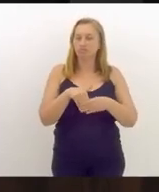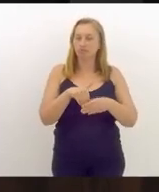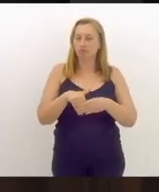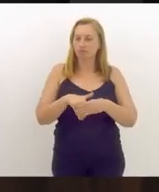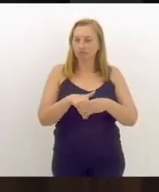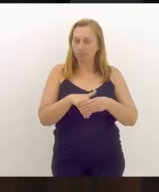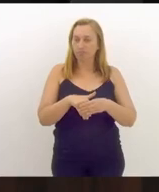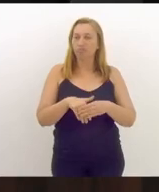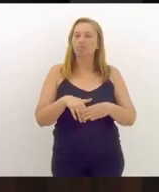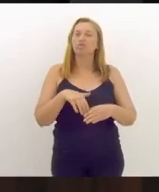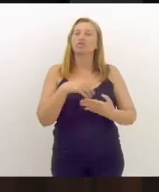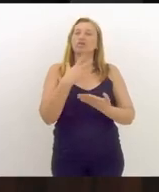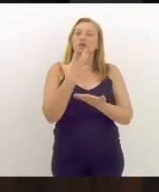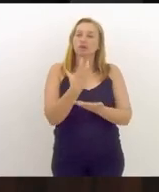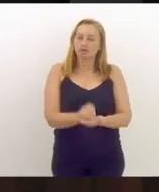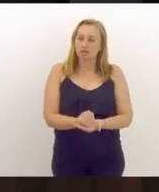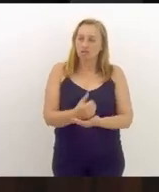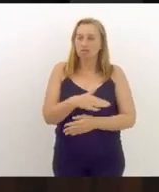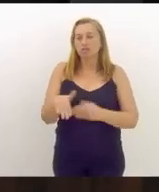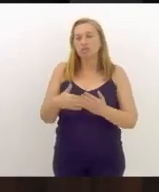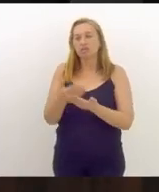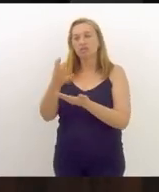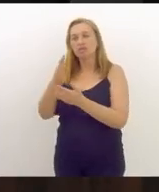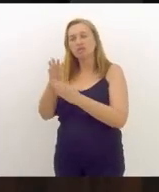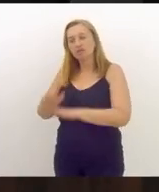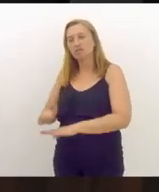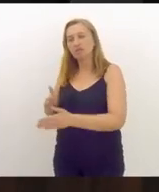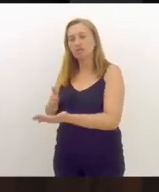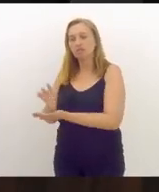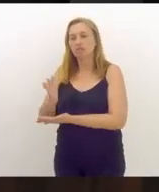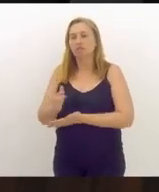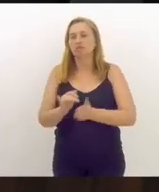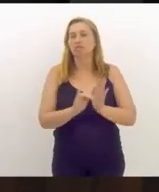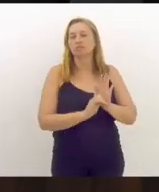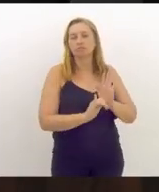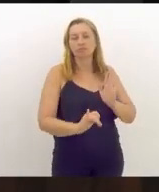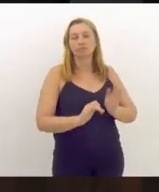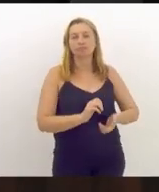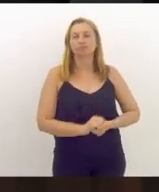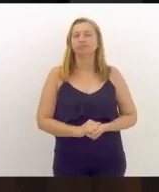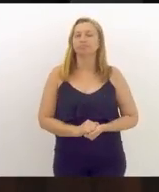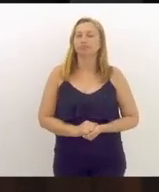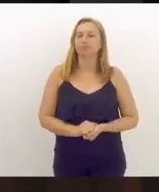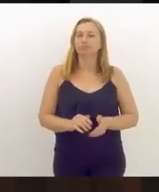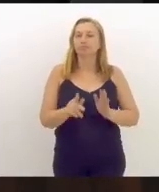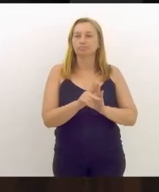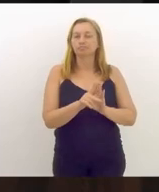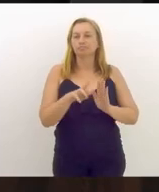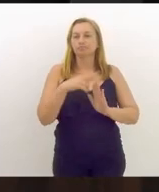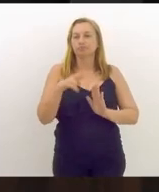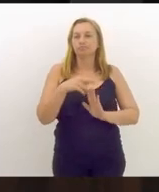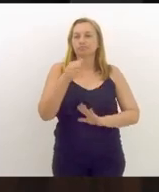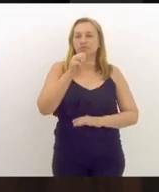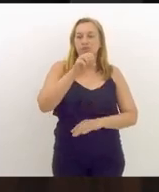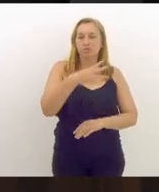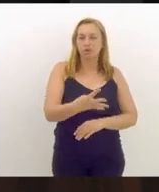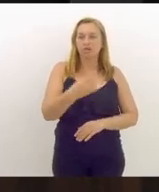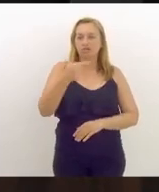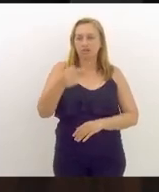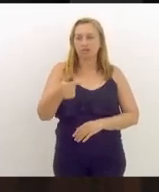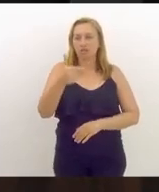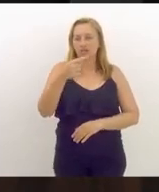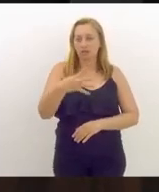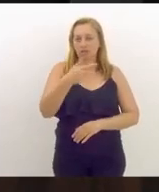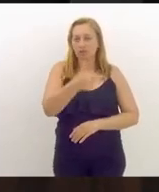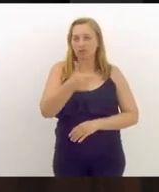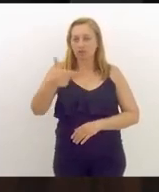em votação seus que aprovam permaneça Como estão aprovado vai a promulgação projeto de resolução 474 de 22